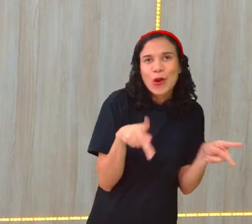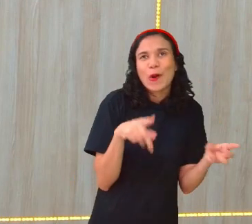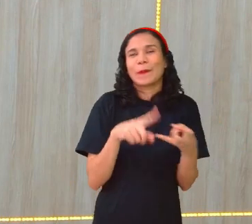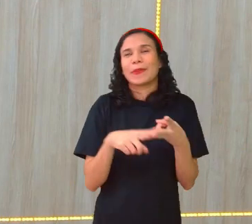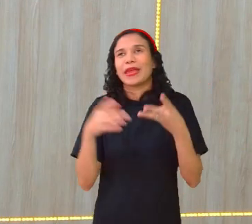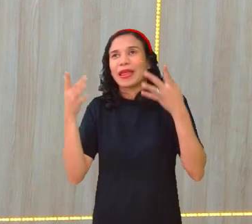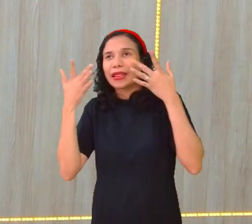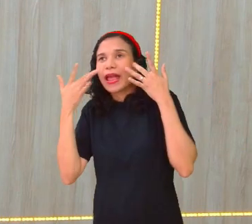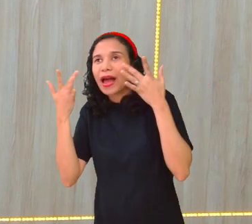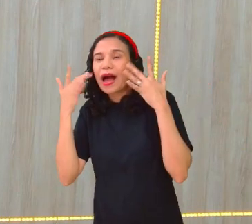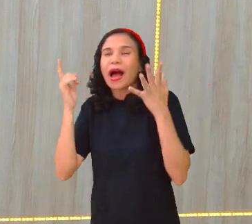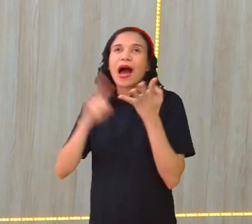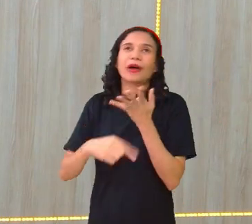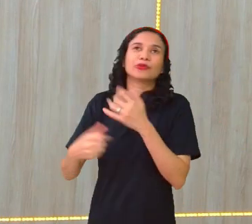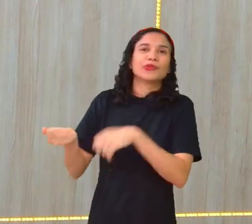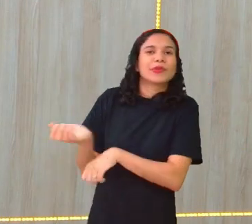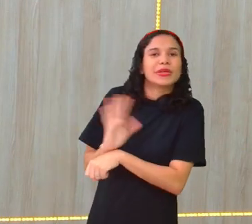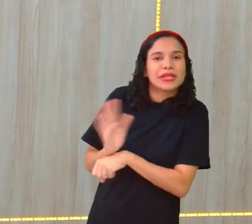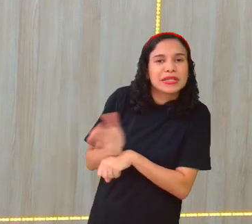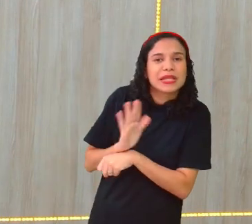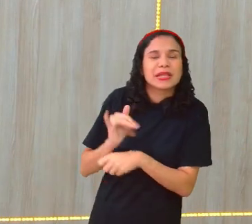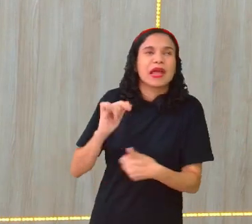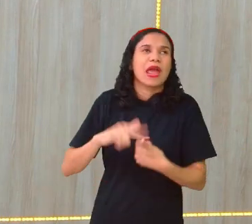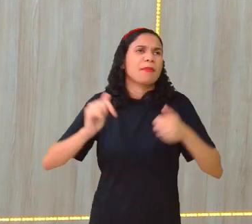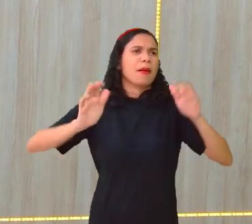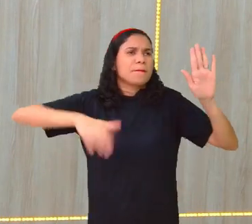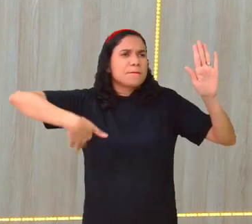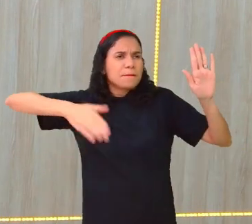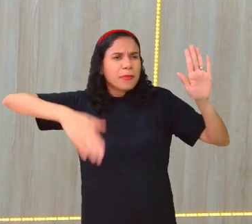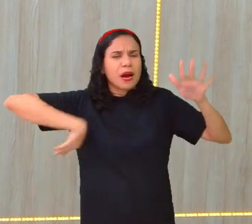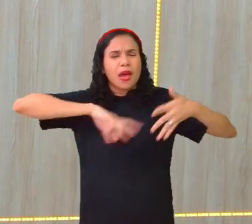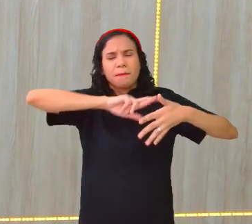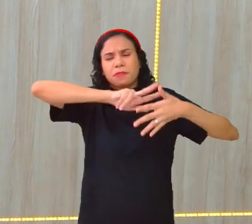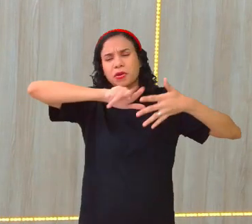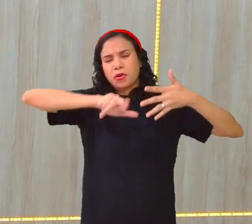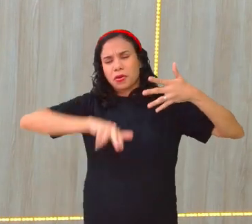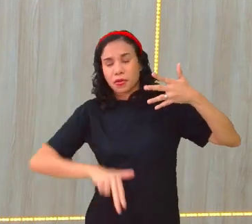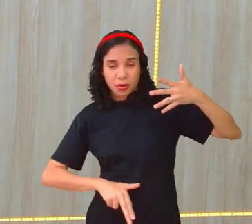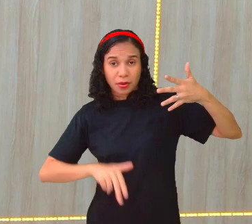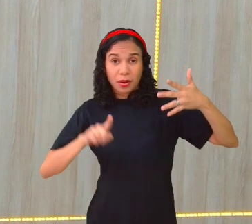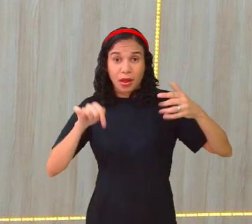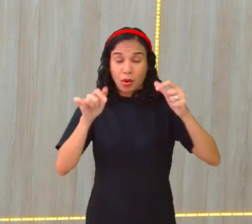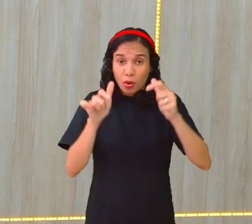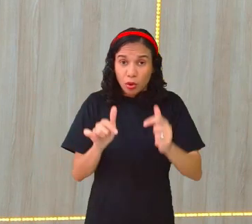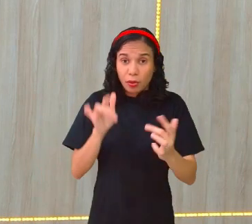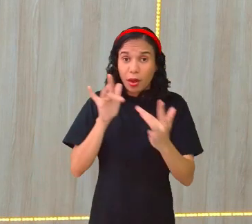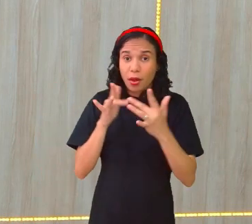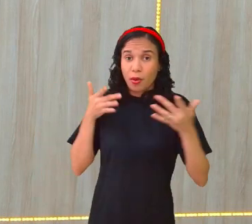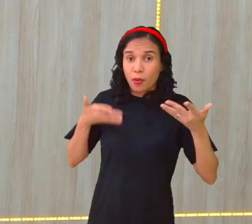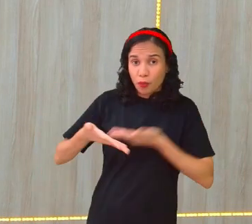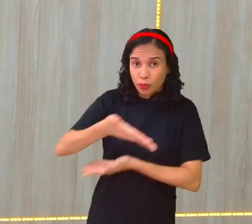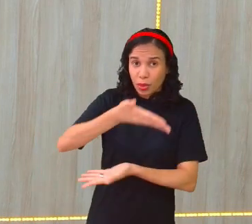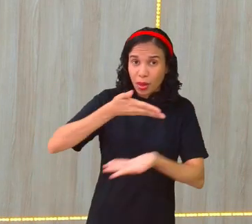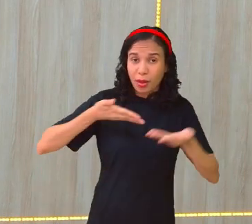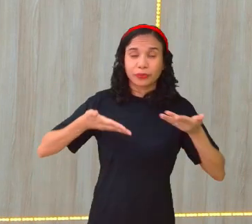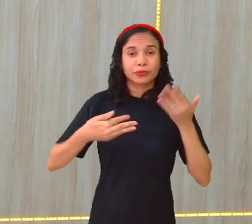teatro, cinema, não é? Praias, são locais de convivência. E esses locais de convivência, nós já